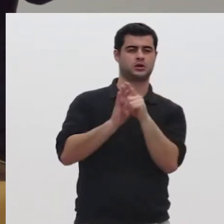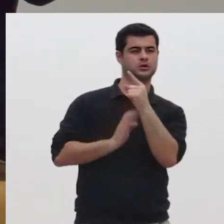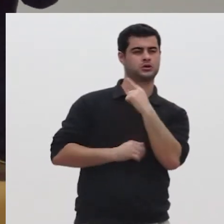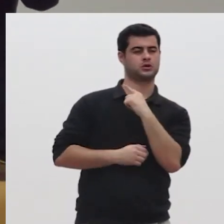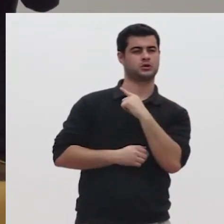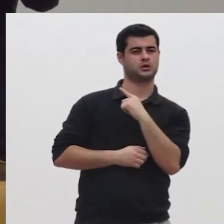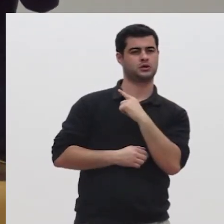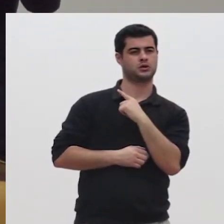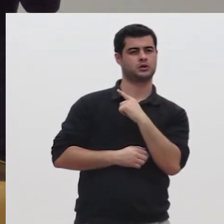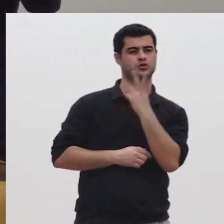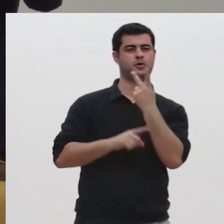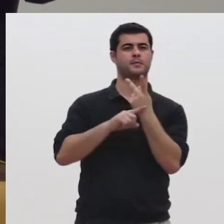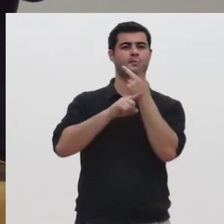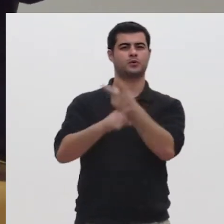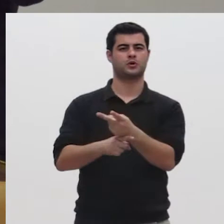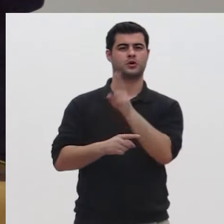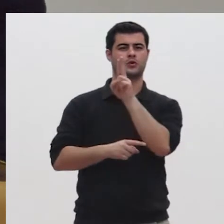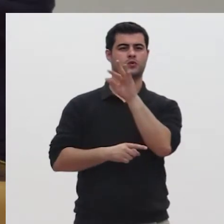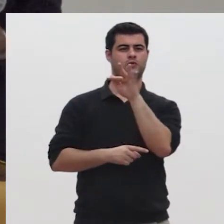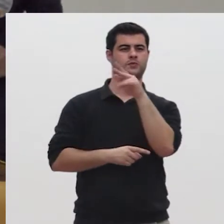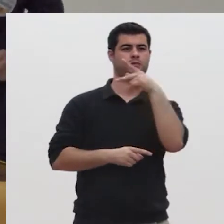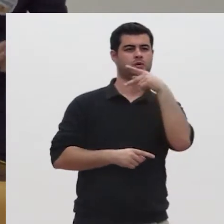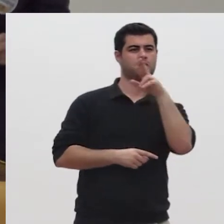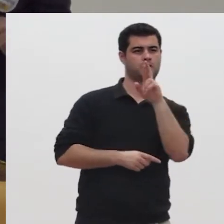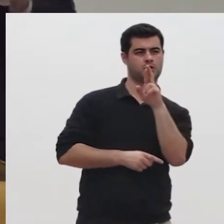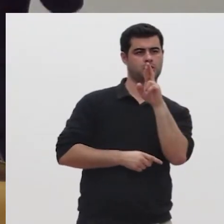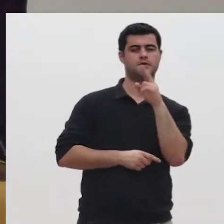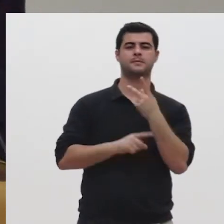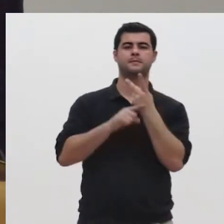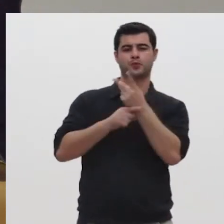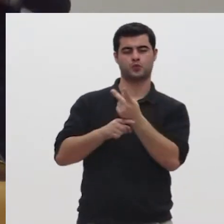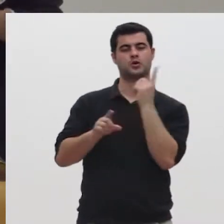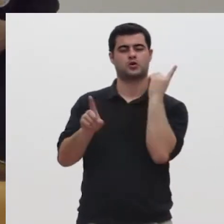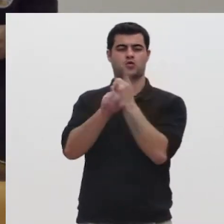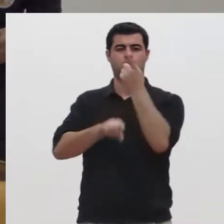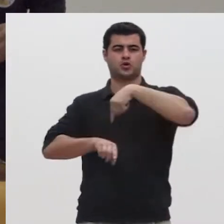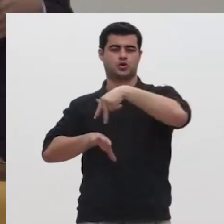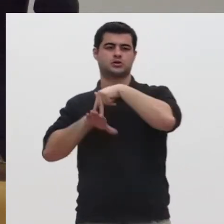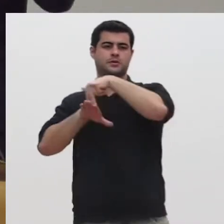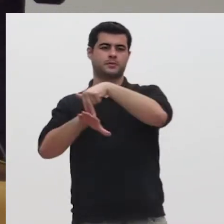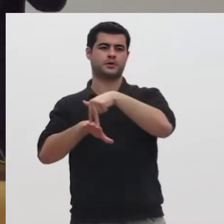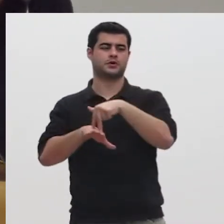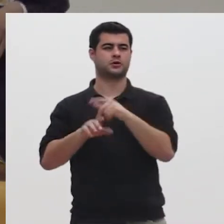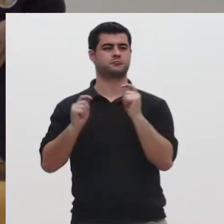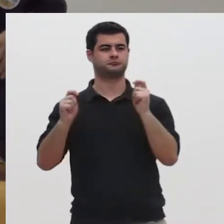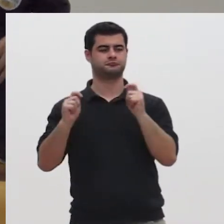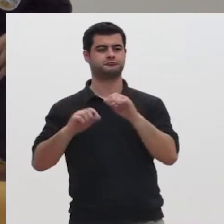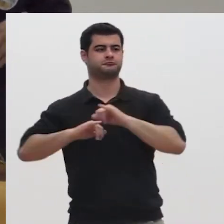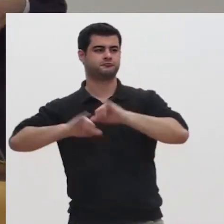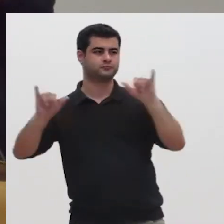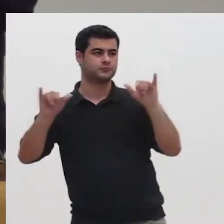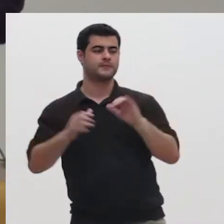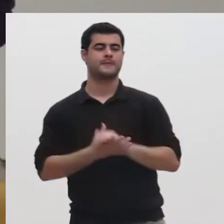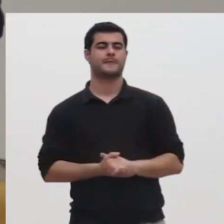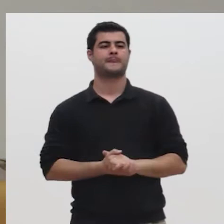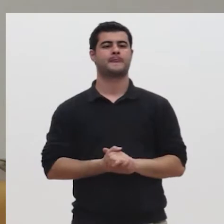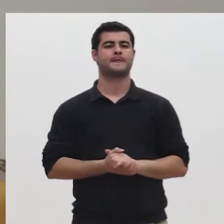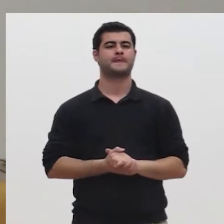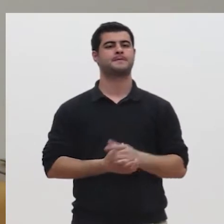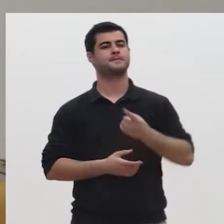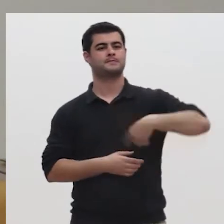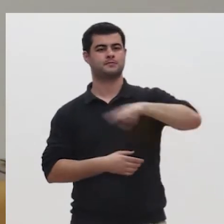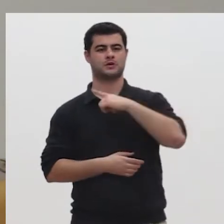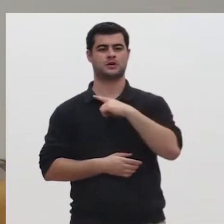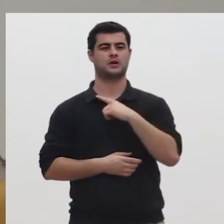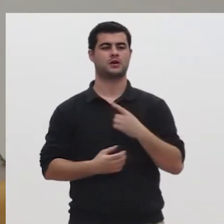só procurar por UFPR, que vocês caem na nossa campanha. Lá tem toda a descrição completamente aberta de todas as despesas